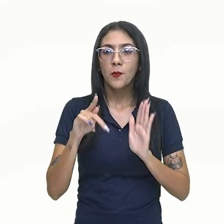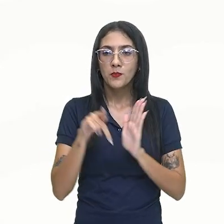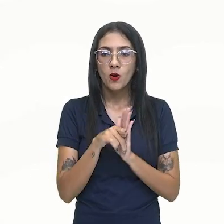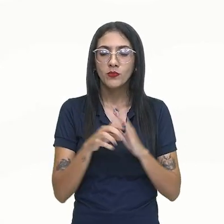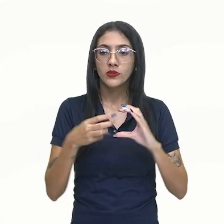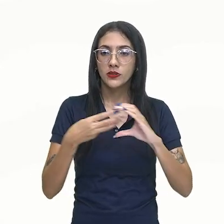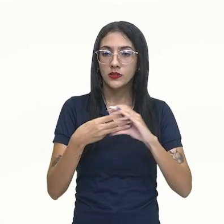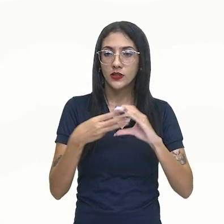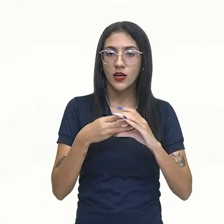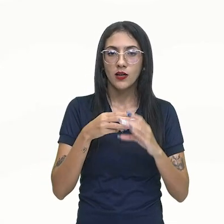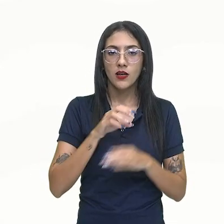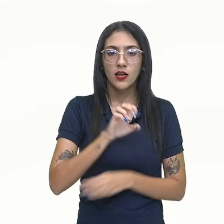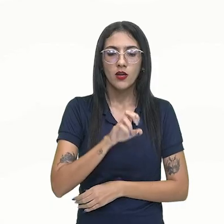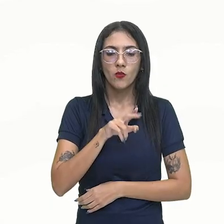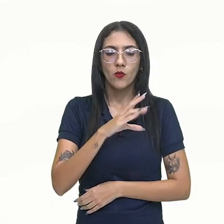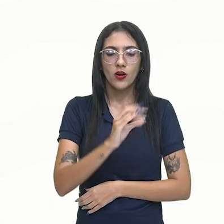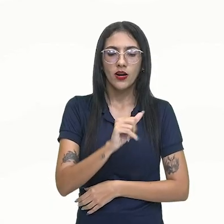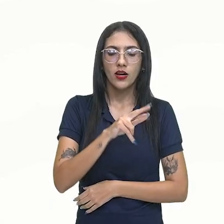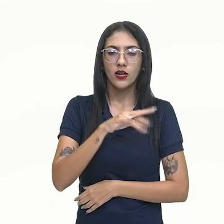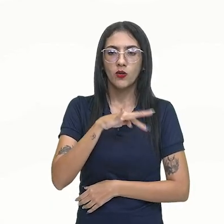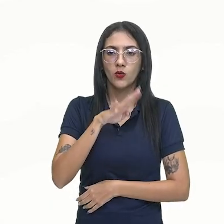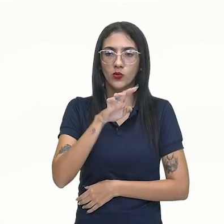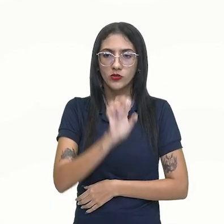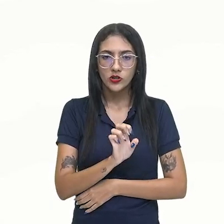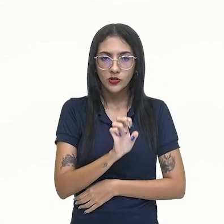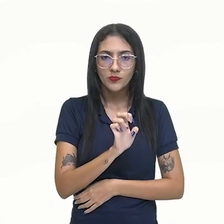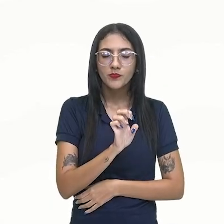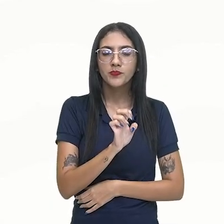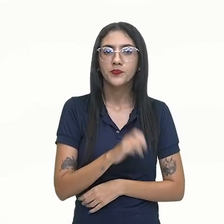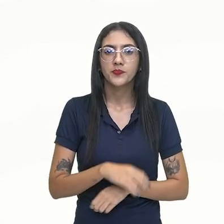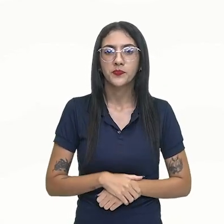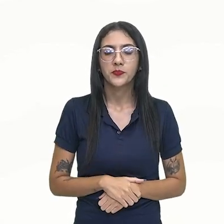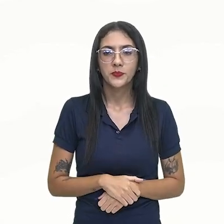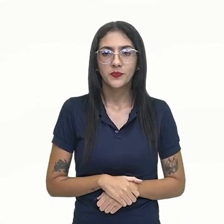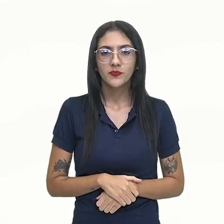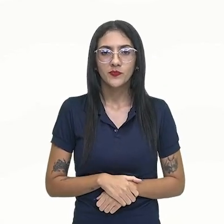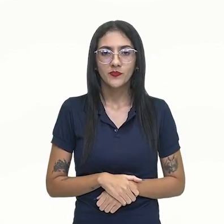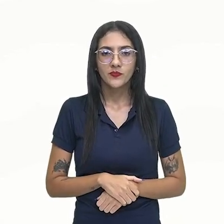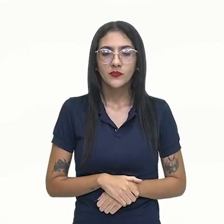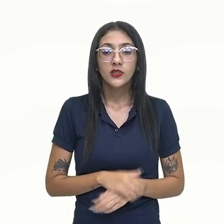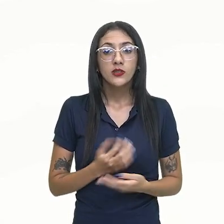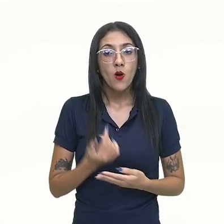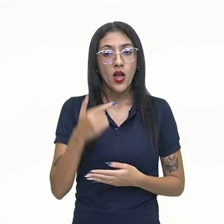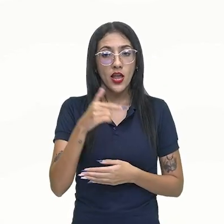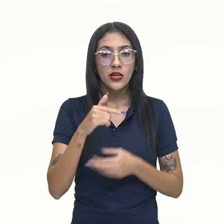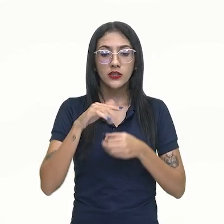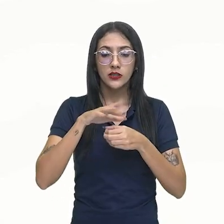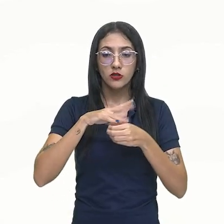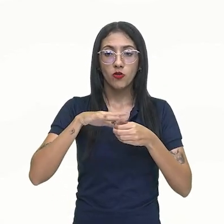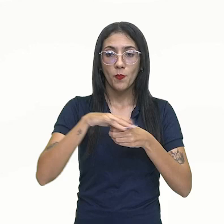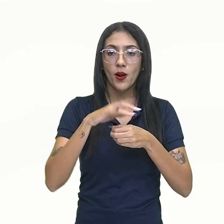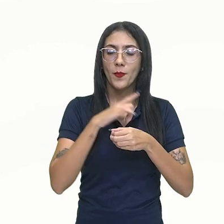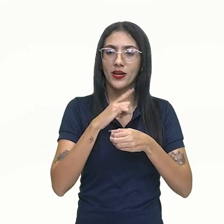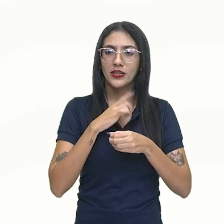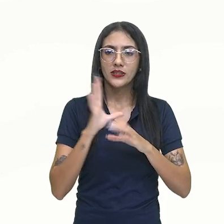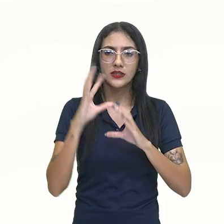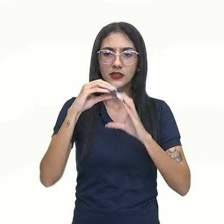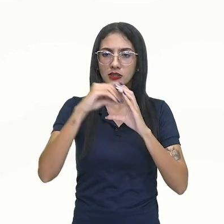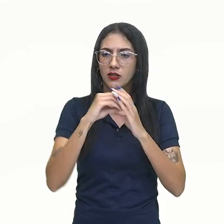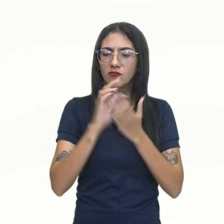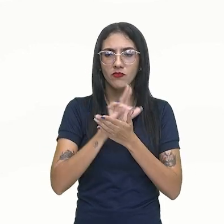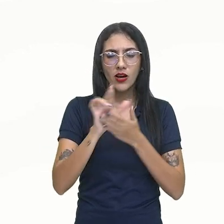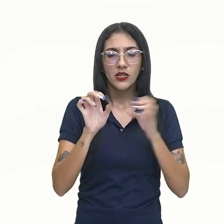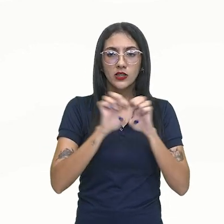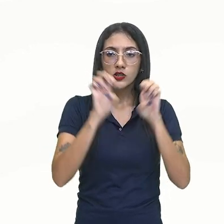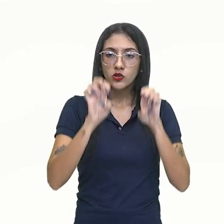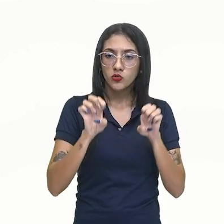a região entre a membrana plasmática e o envoltório nuclear. Né? Esse citoplasma ele vai abrigar o citoesqueleto